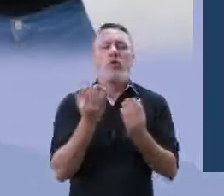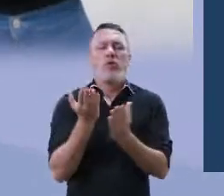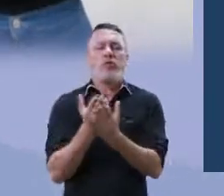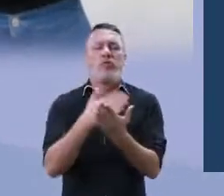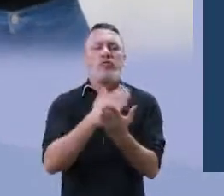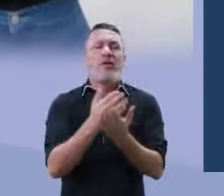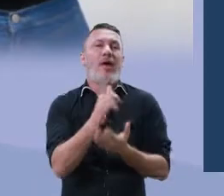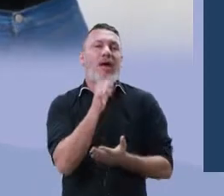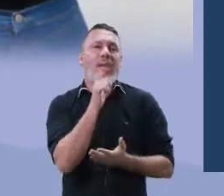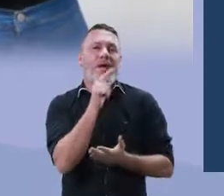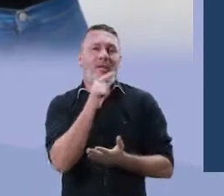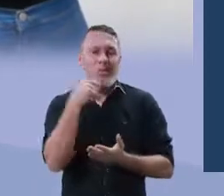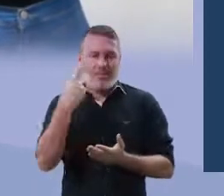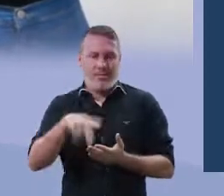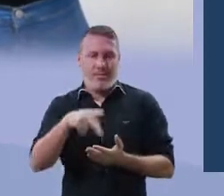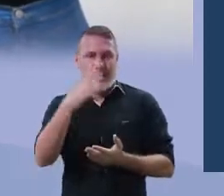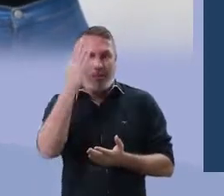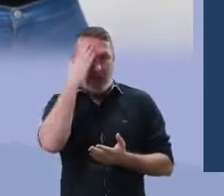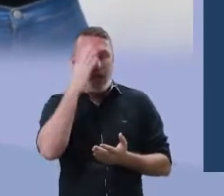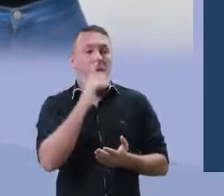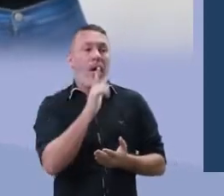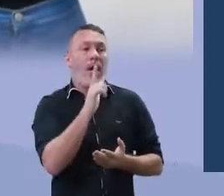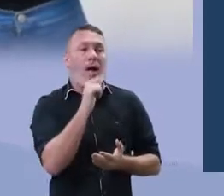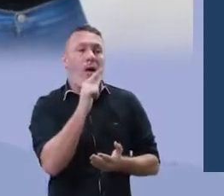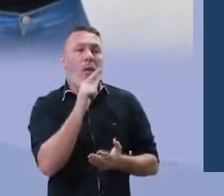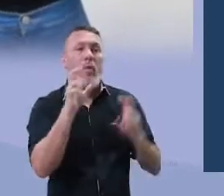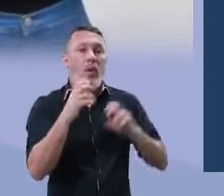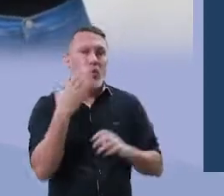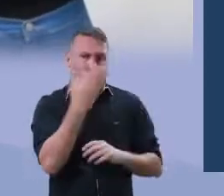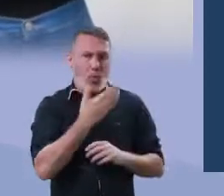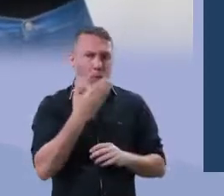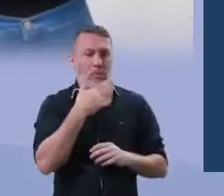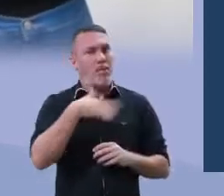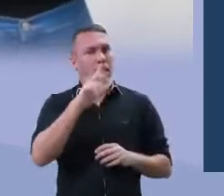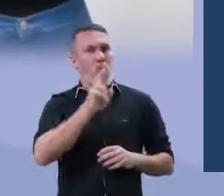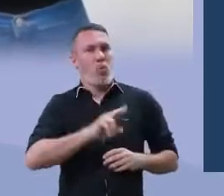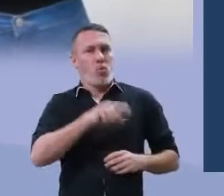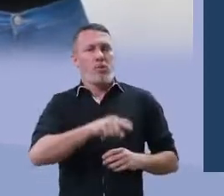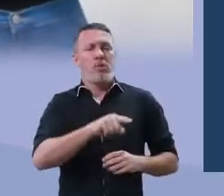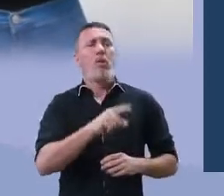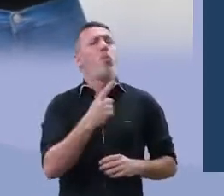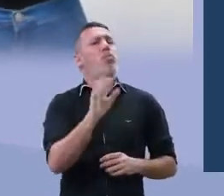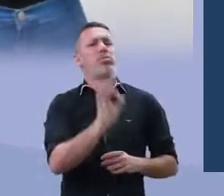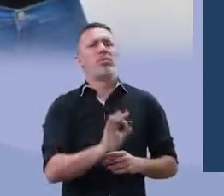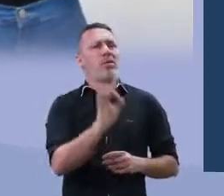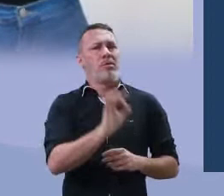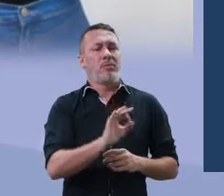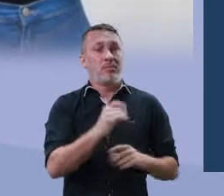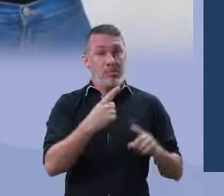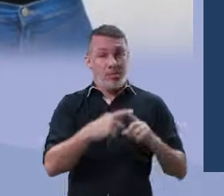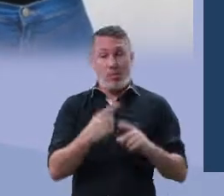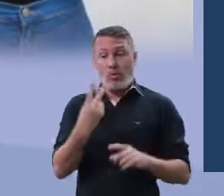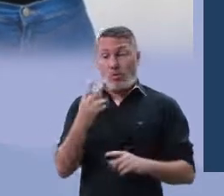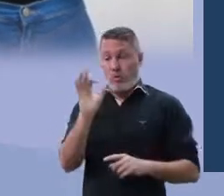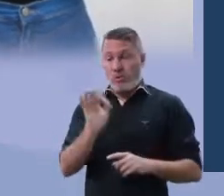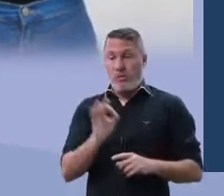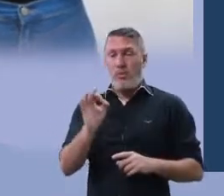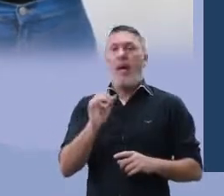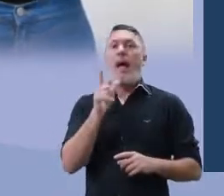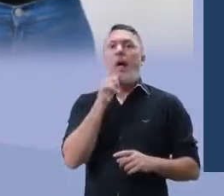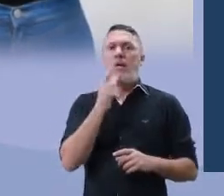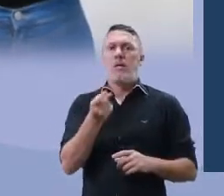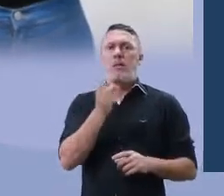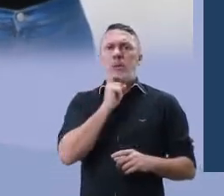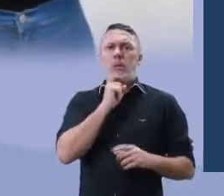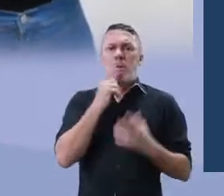passada sobre essa distribuição, que a água doce, que é acessível, ela corresponde a cerca de 1%,